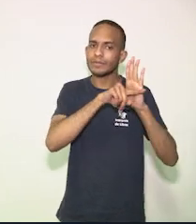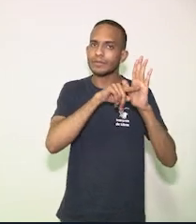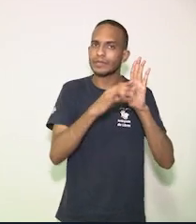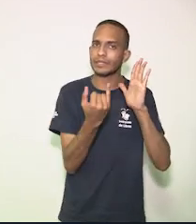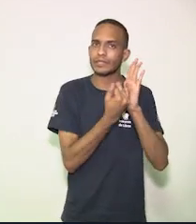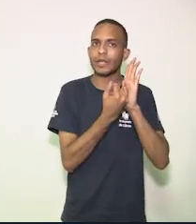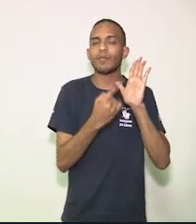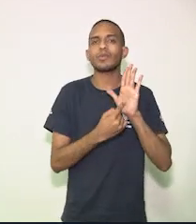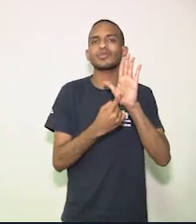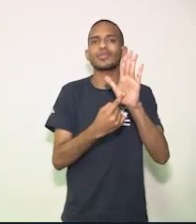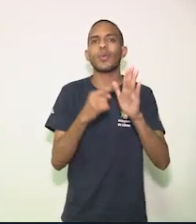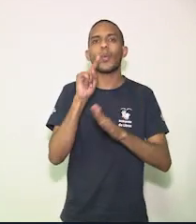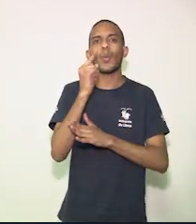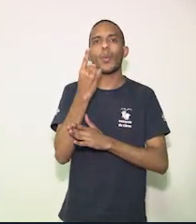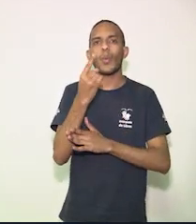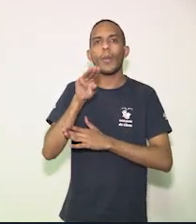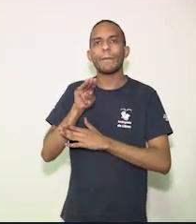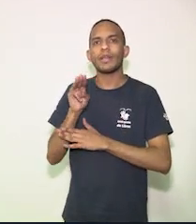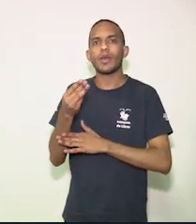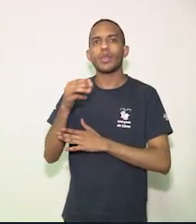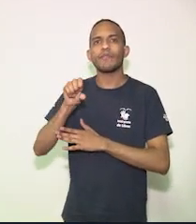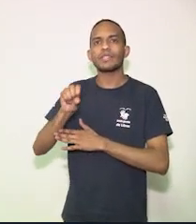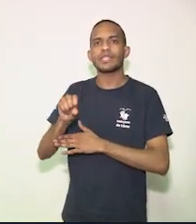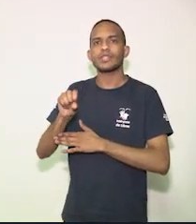daquele inquérito apontou